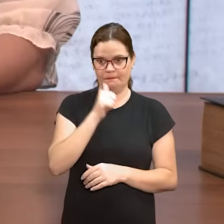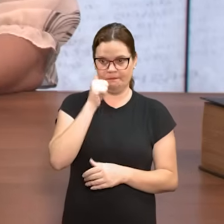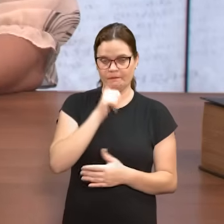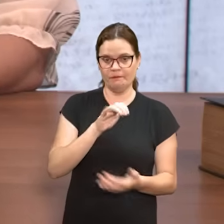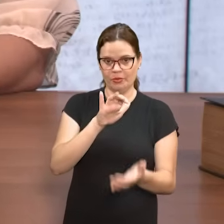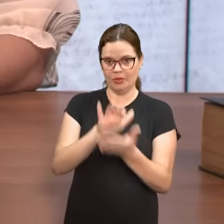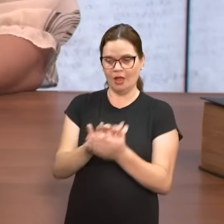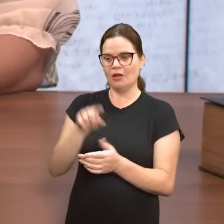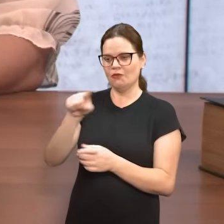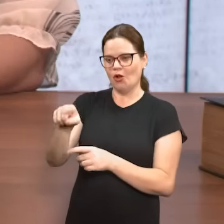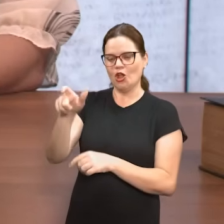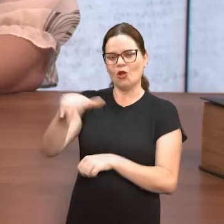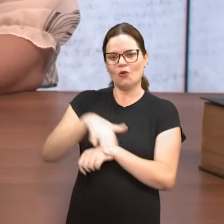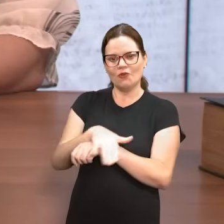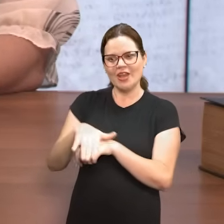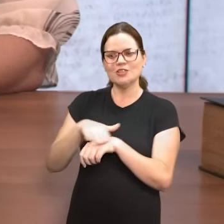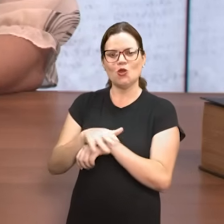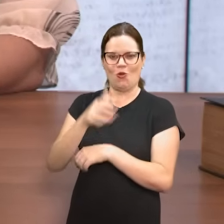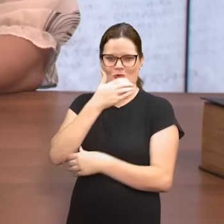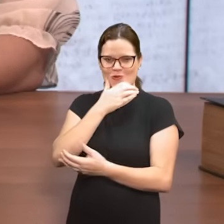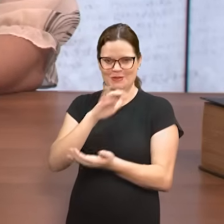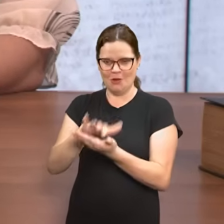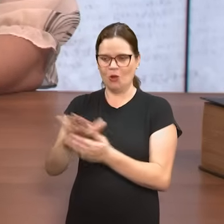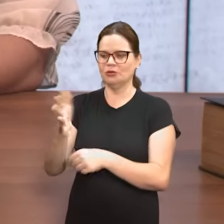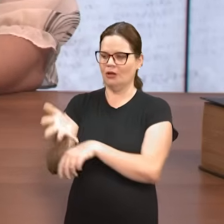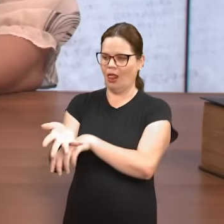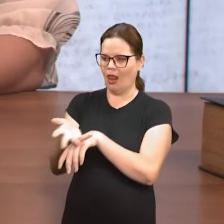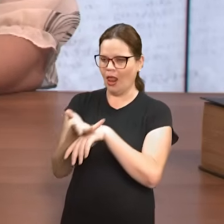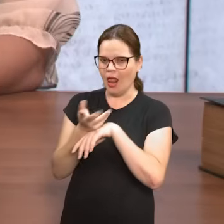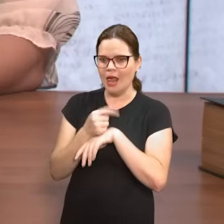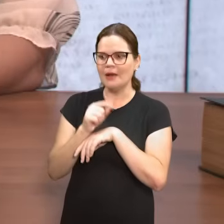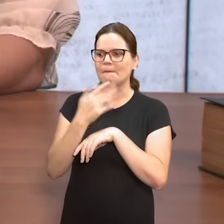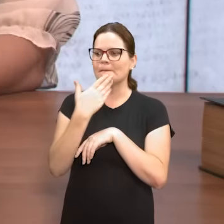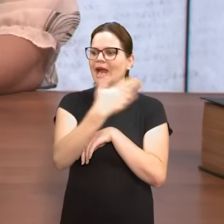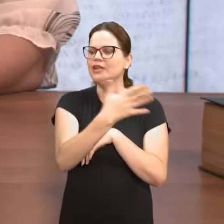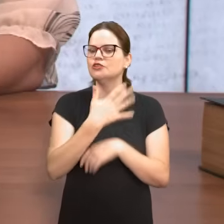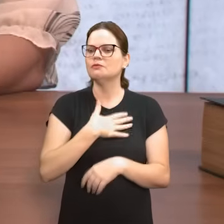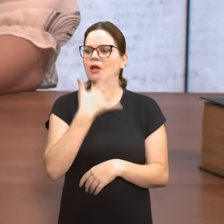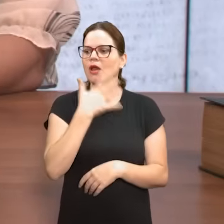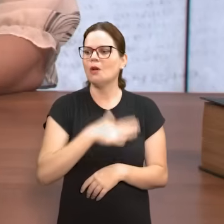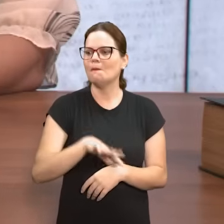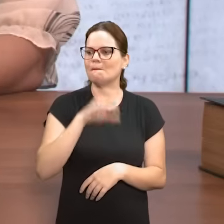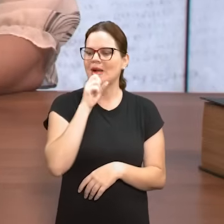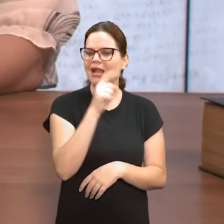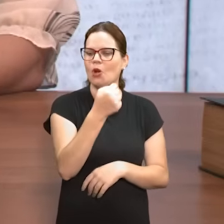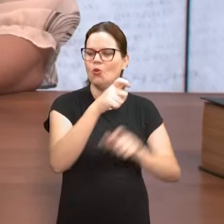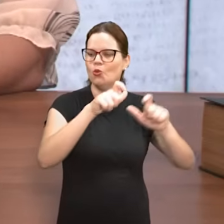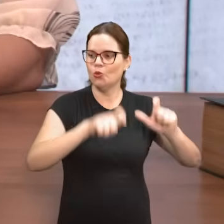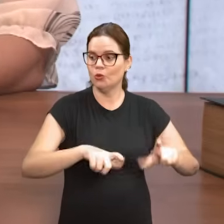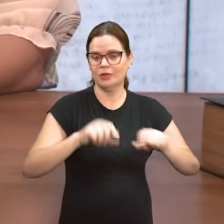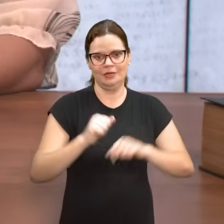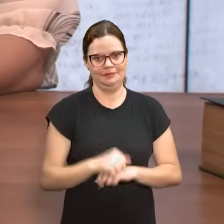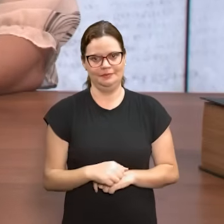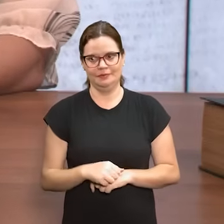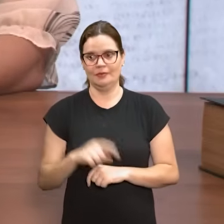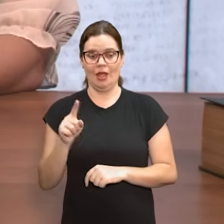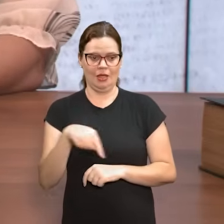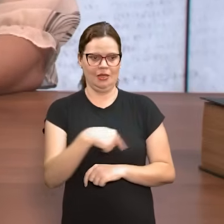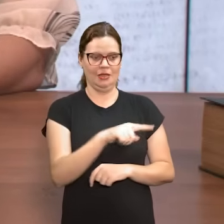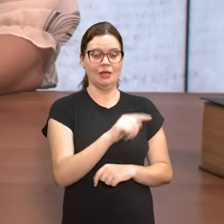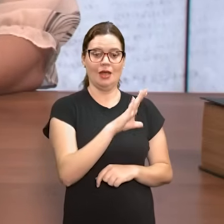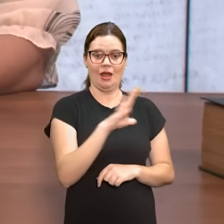pedisse um campo a seu pai, e ela se apeou do jumento. Então Calebe lhe